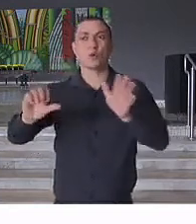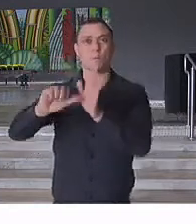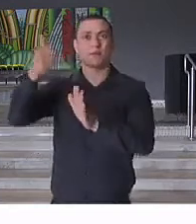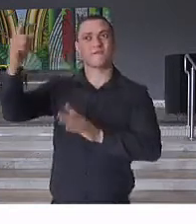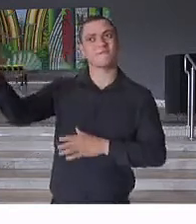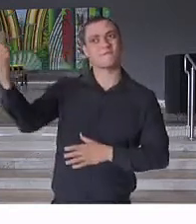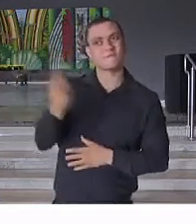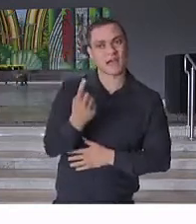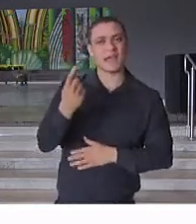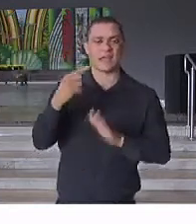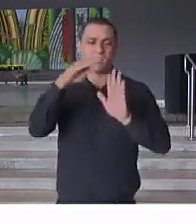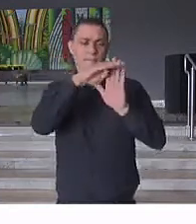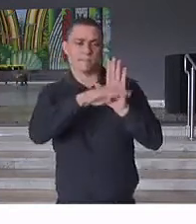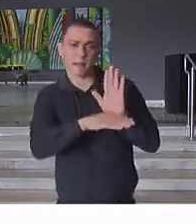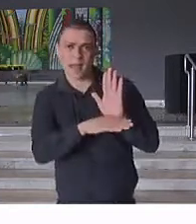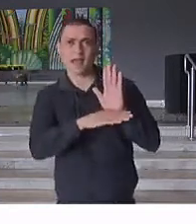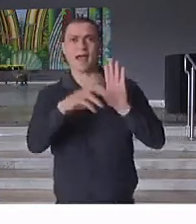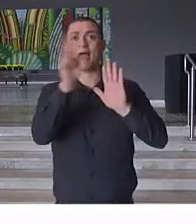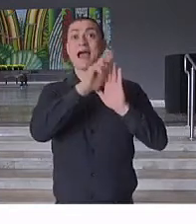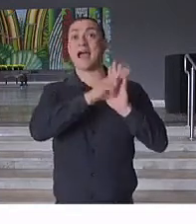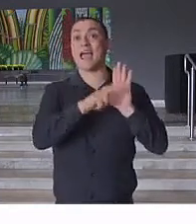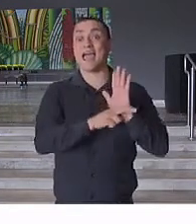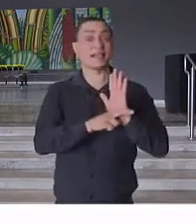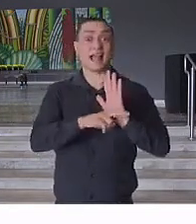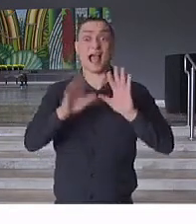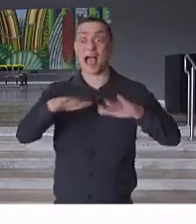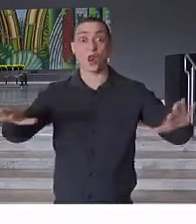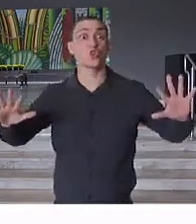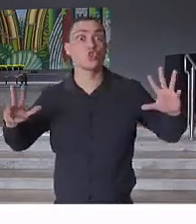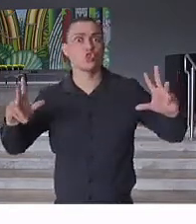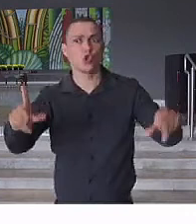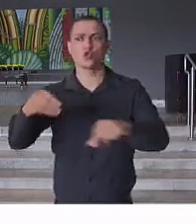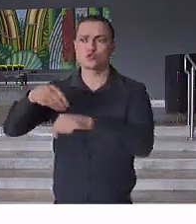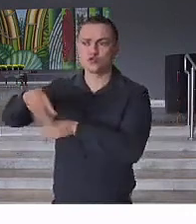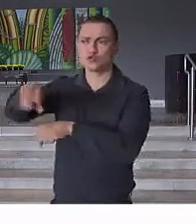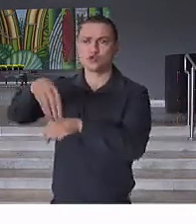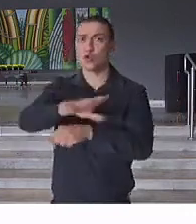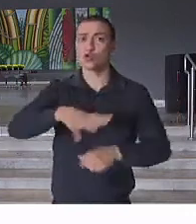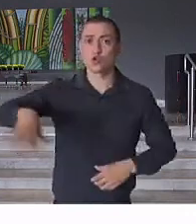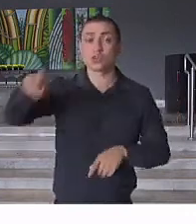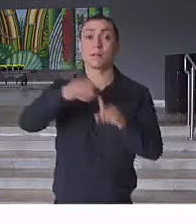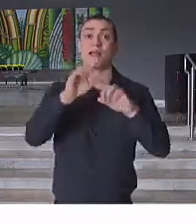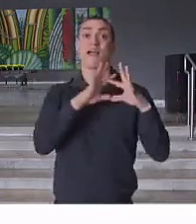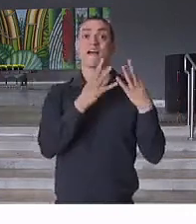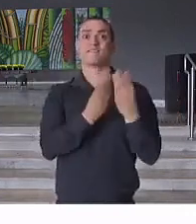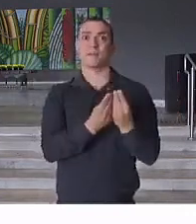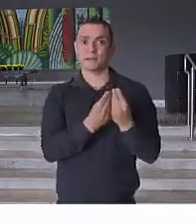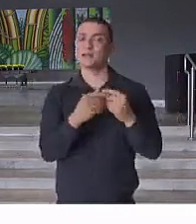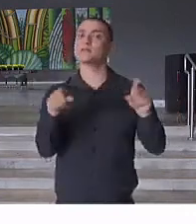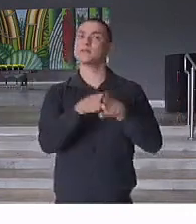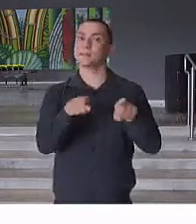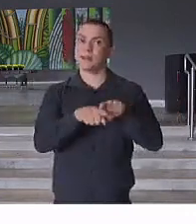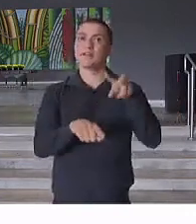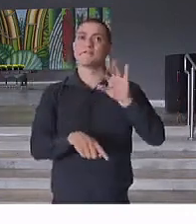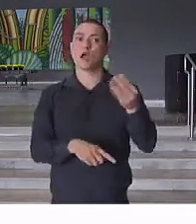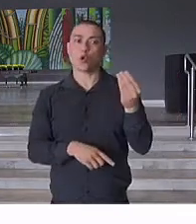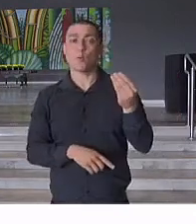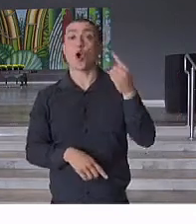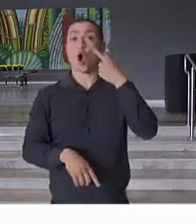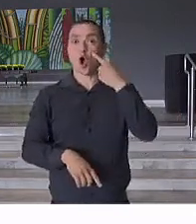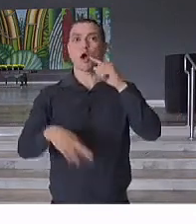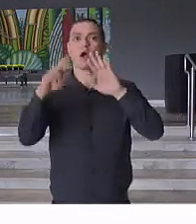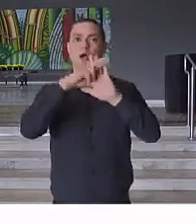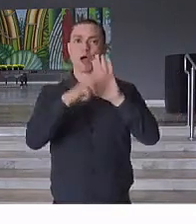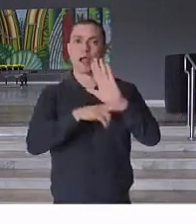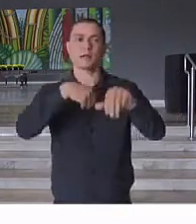prática dos protocolos, onde todos os nossos estudantes, todos eles, inclusive as famílias, passarão por formação para